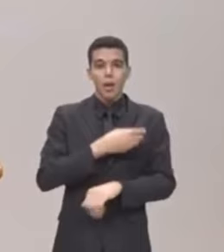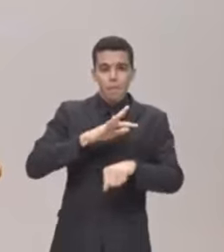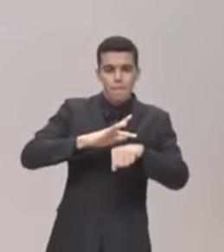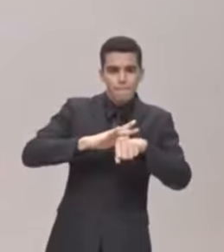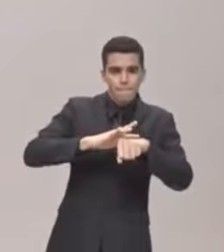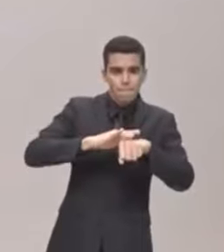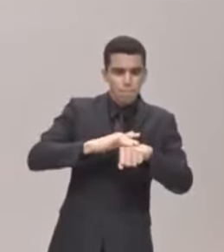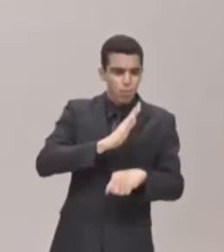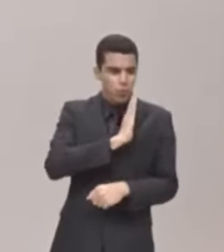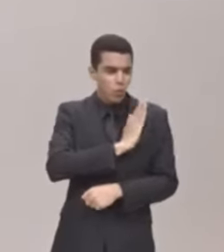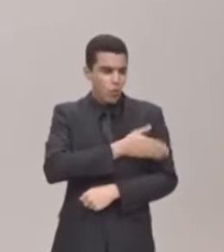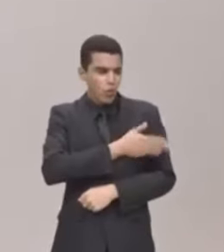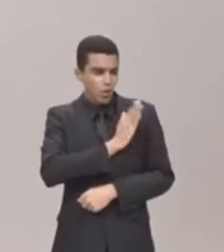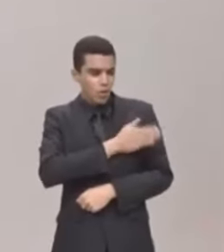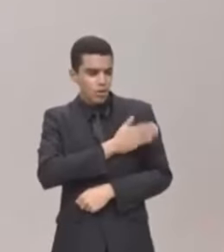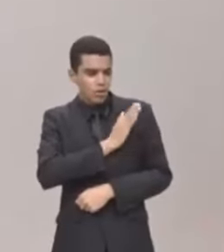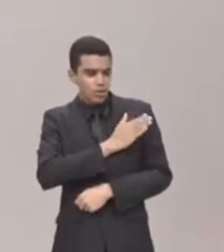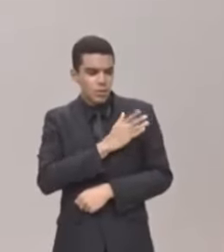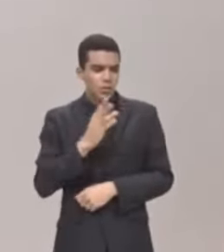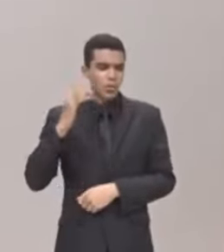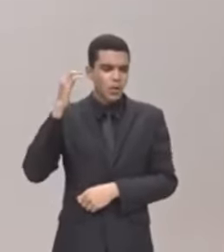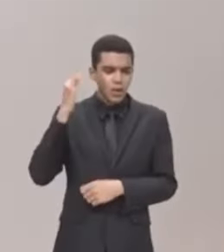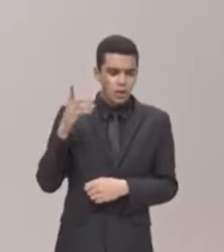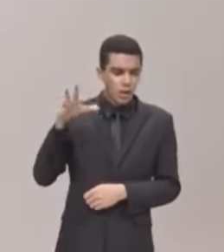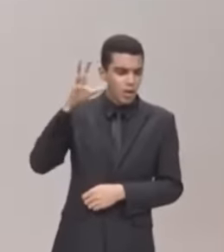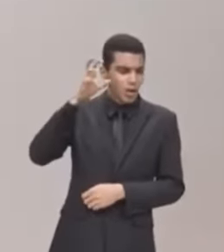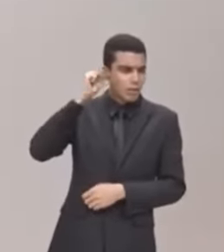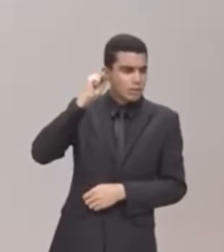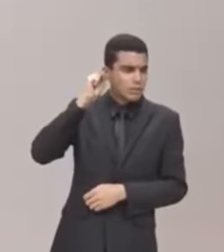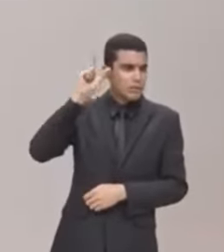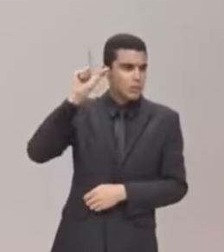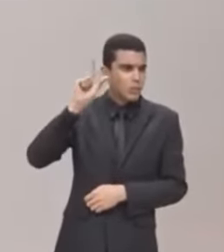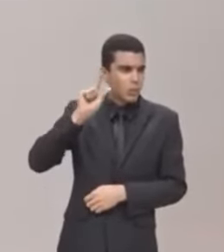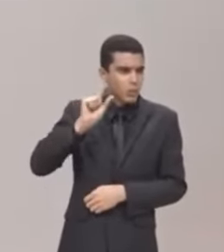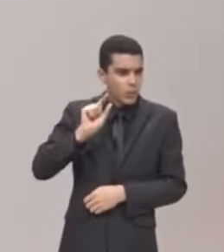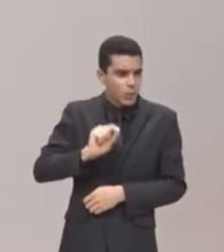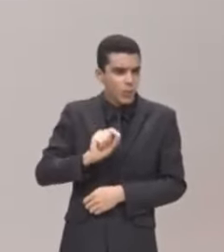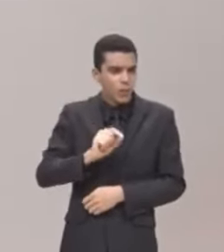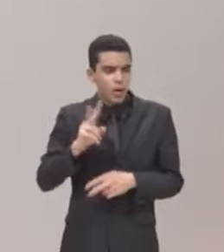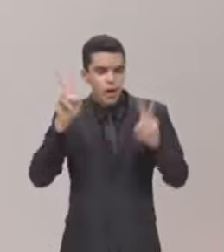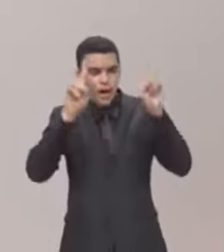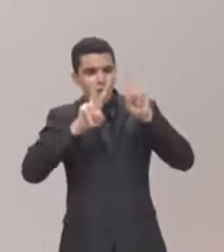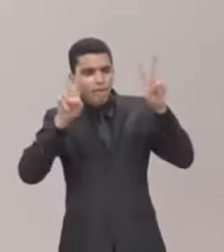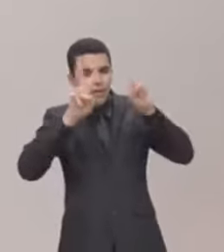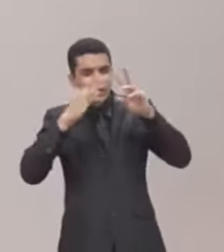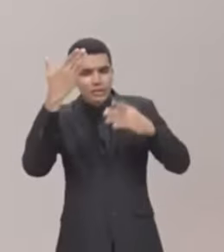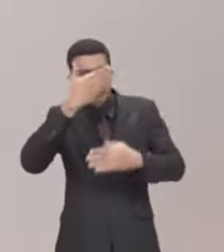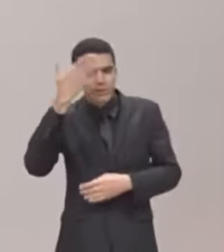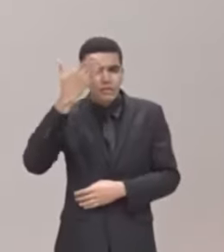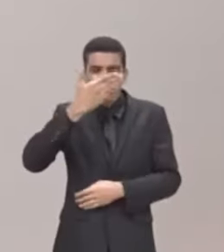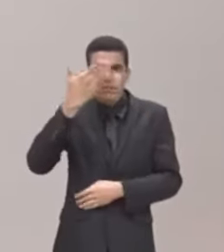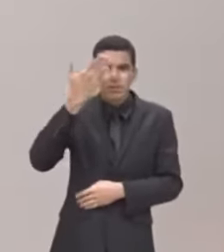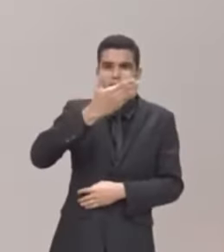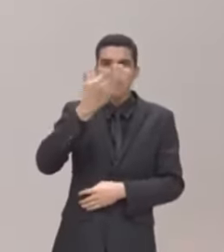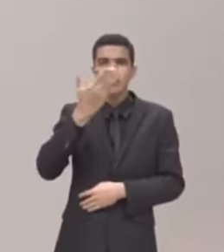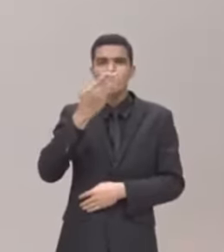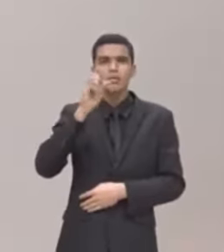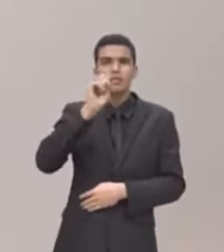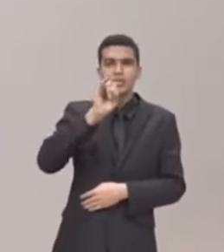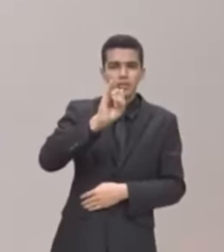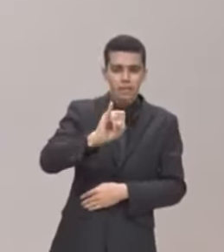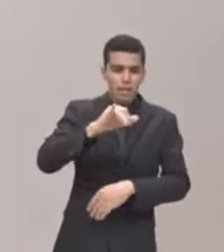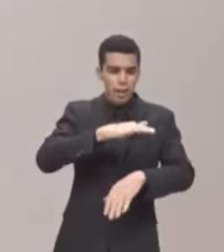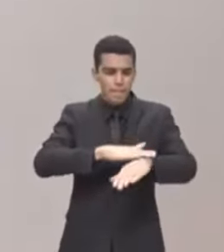tua audição, para os teus rins, para tua visão, para os teus